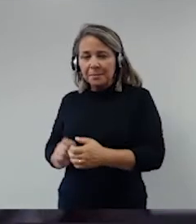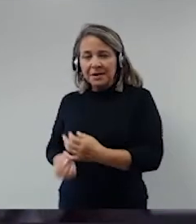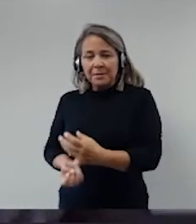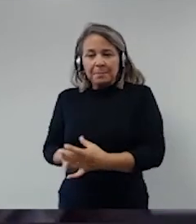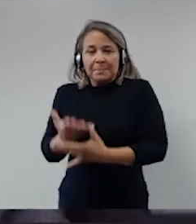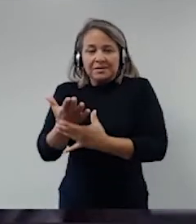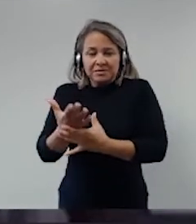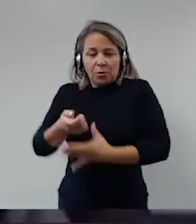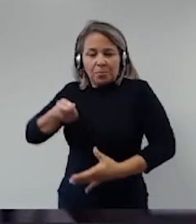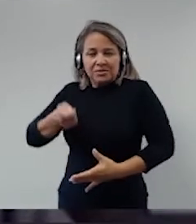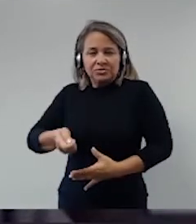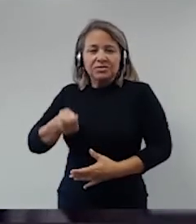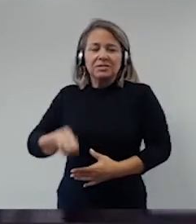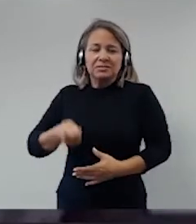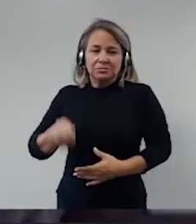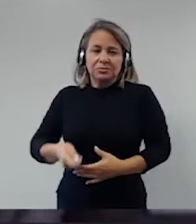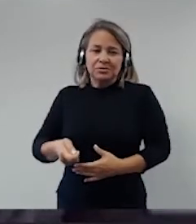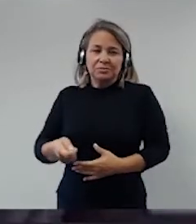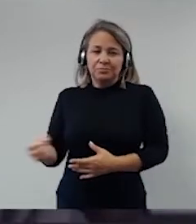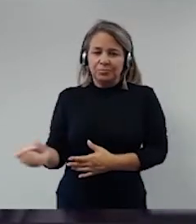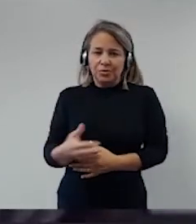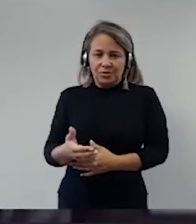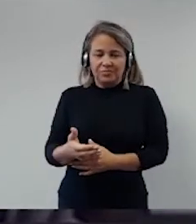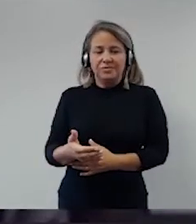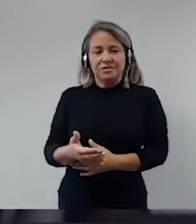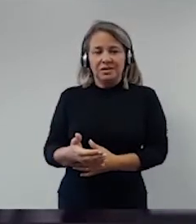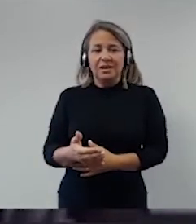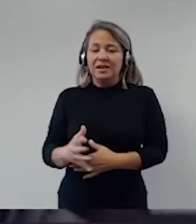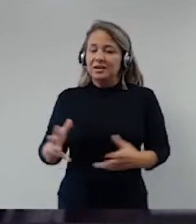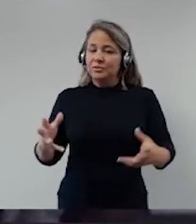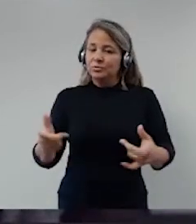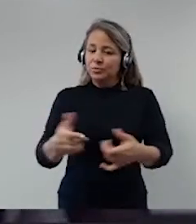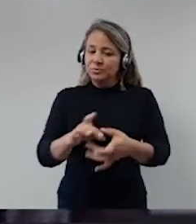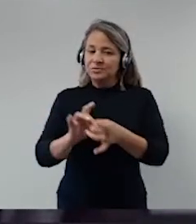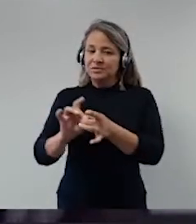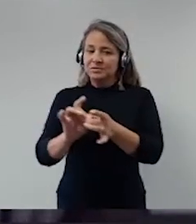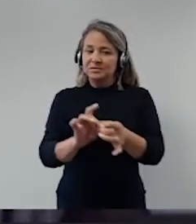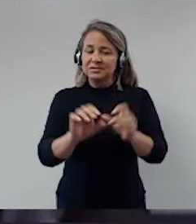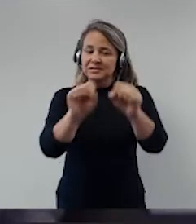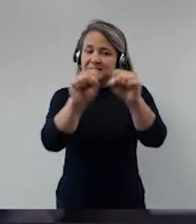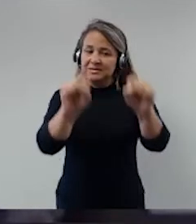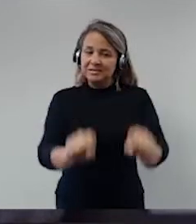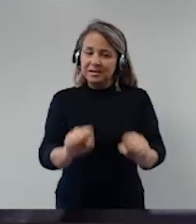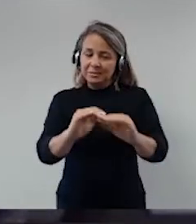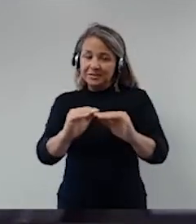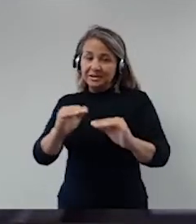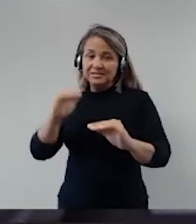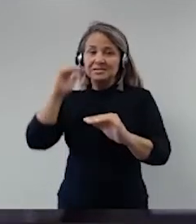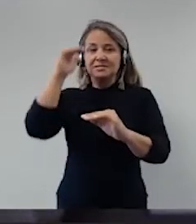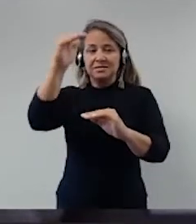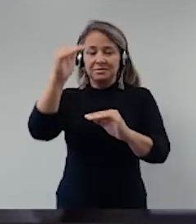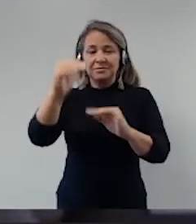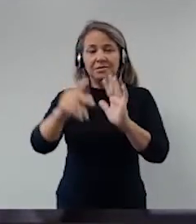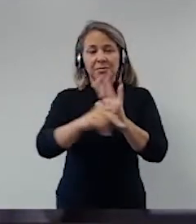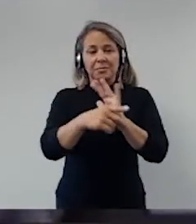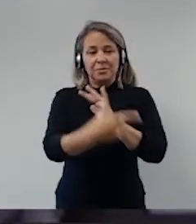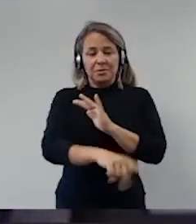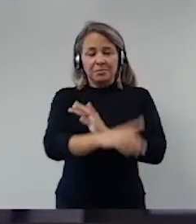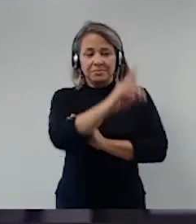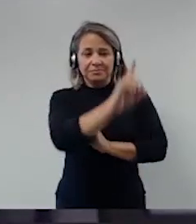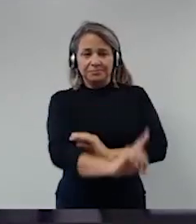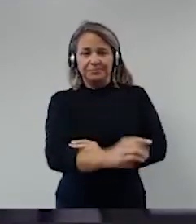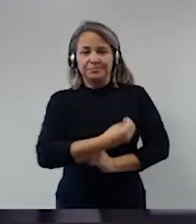uma ditadura neoliberal, aonde todo o sistema do capital se sobrepõe à própria dignidade humana,